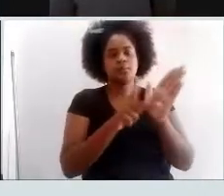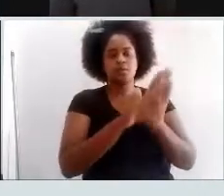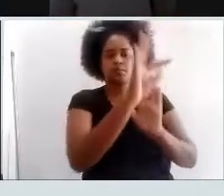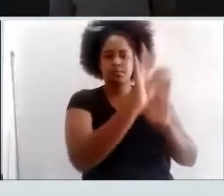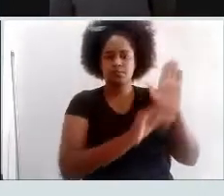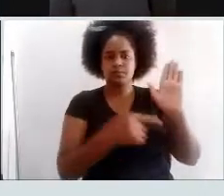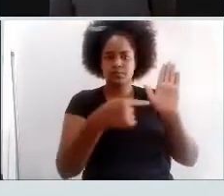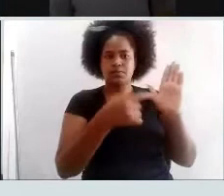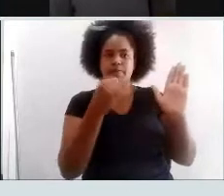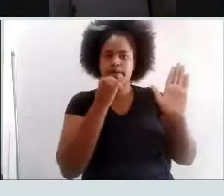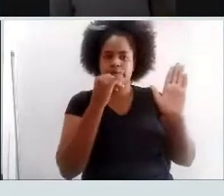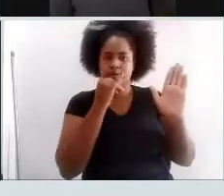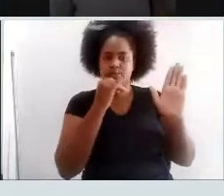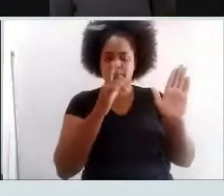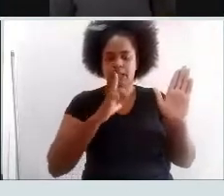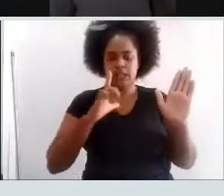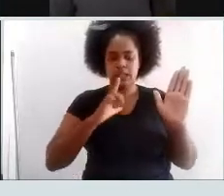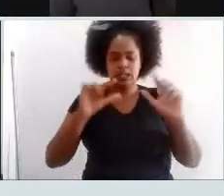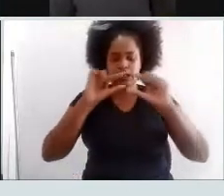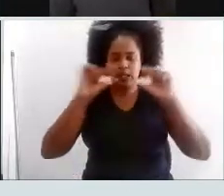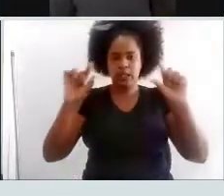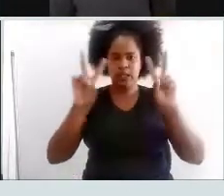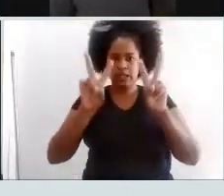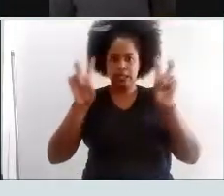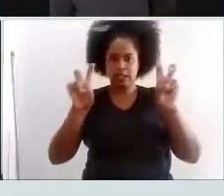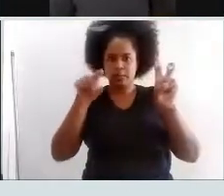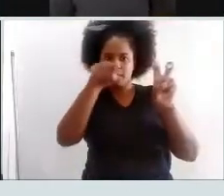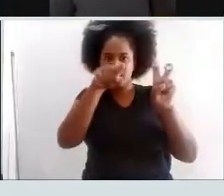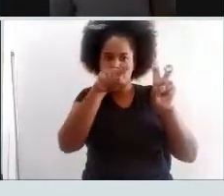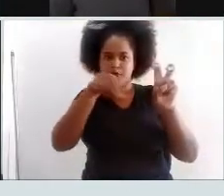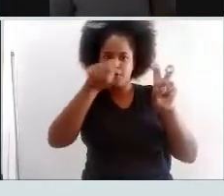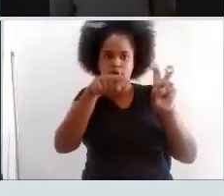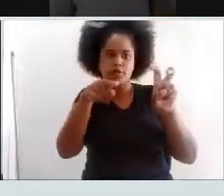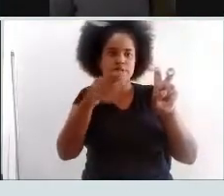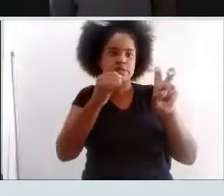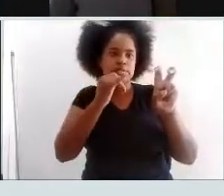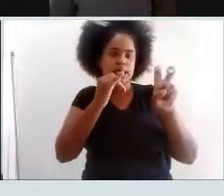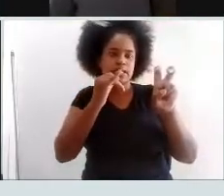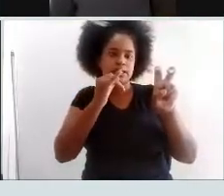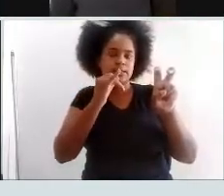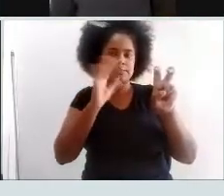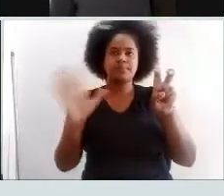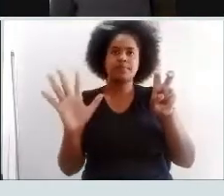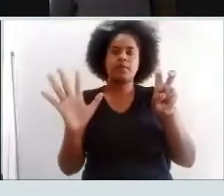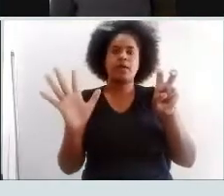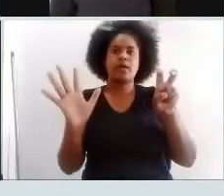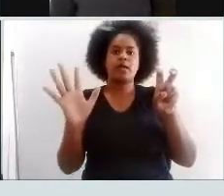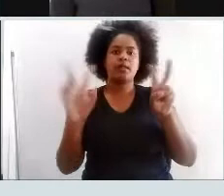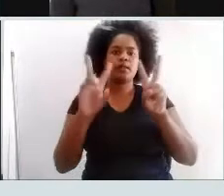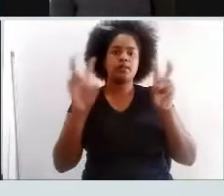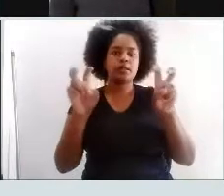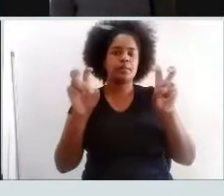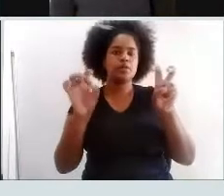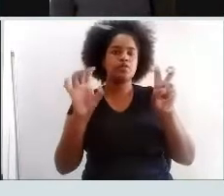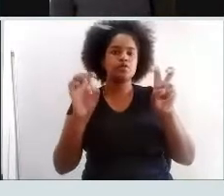vocês façam um poema argumentando dentro daquele tema, não tem como. Não tem como vocês fazerem